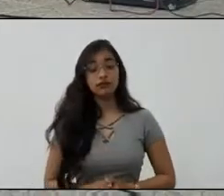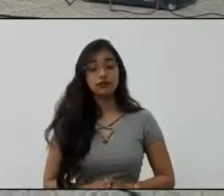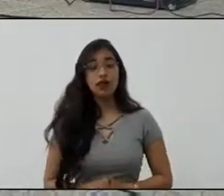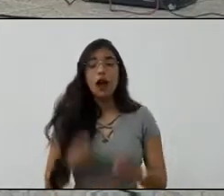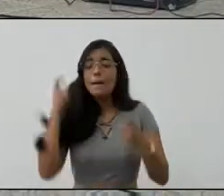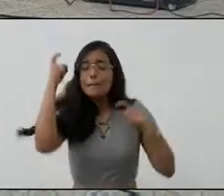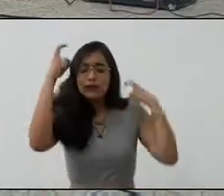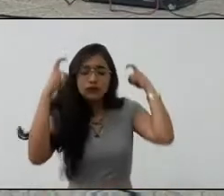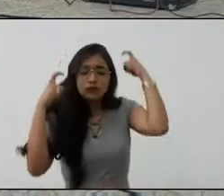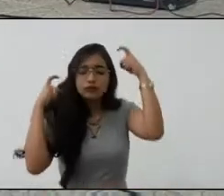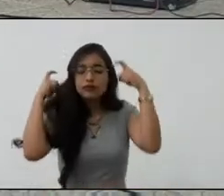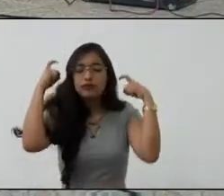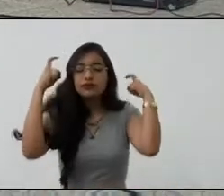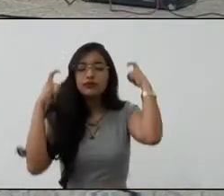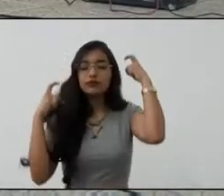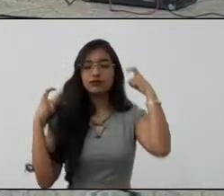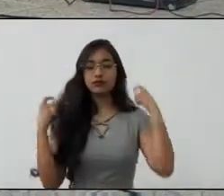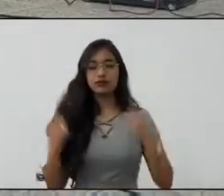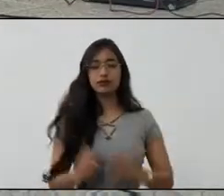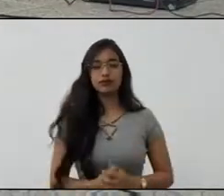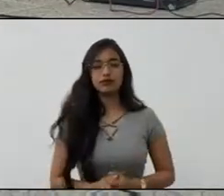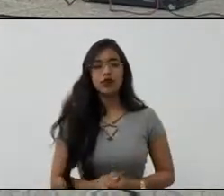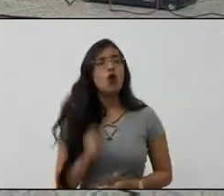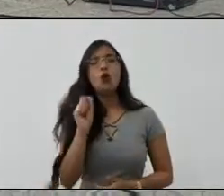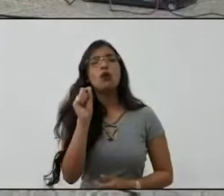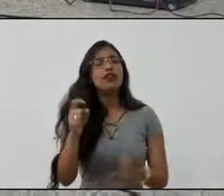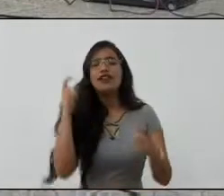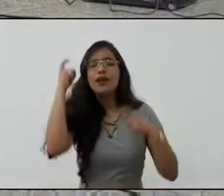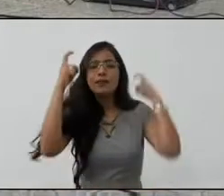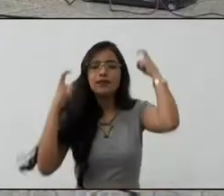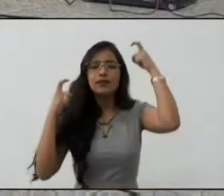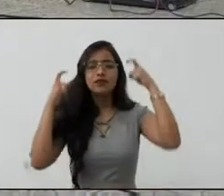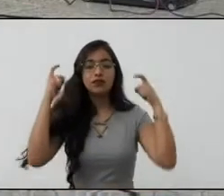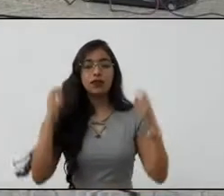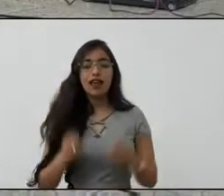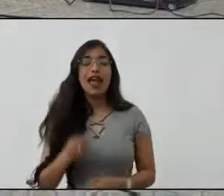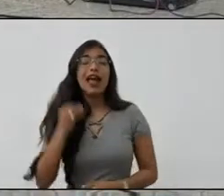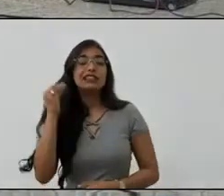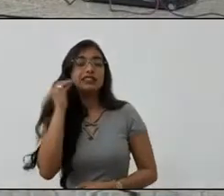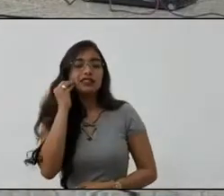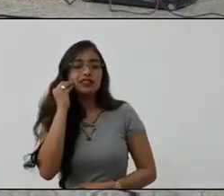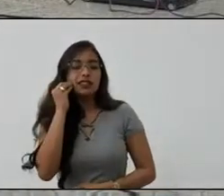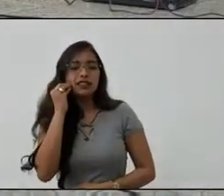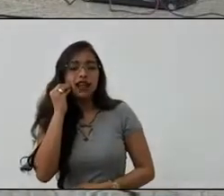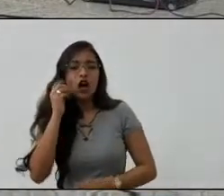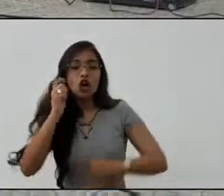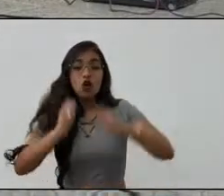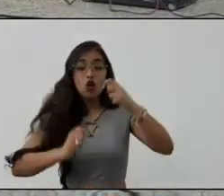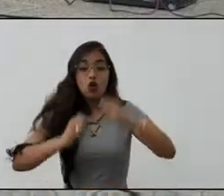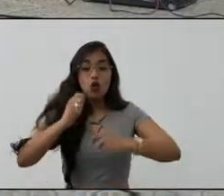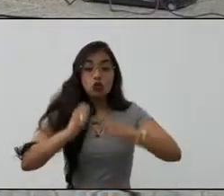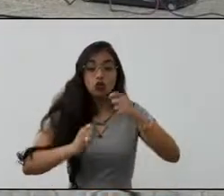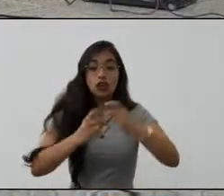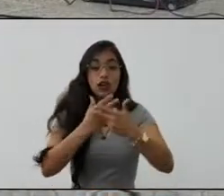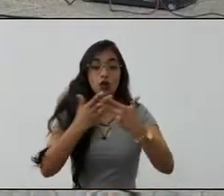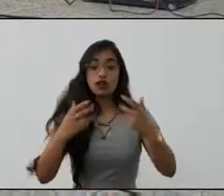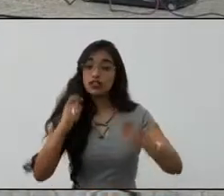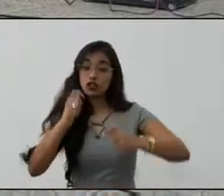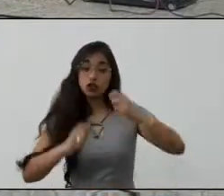A preocupação, meus irmãos queridos, o que é a preocupação? É a tentativa de você controlar o que é